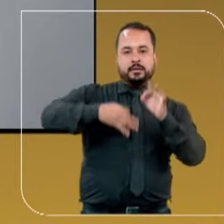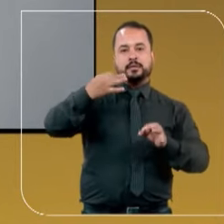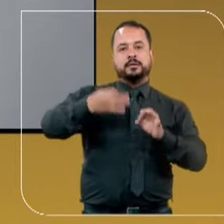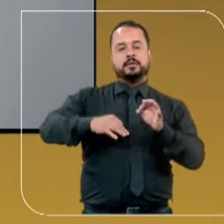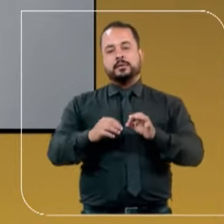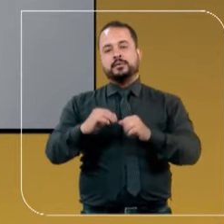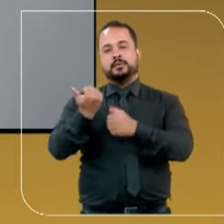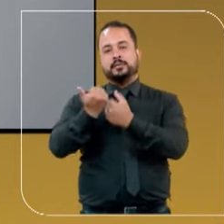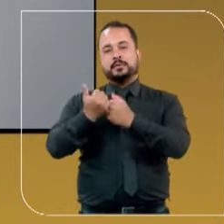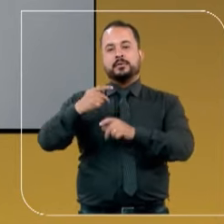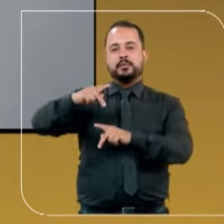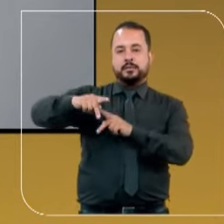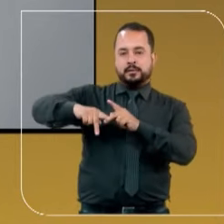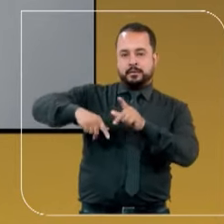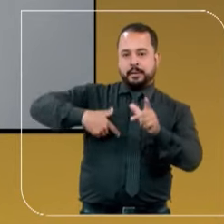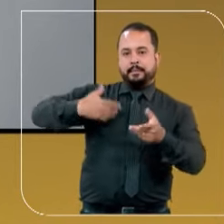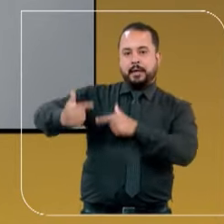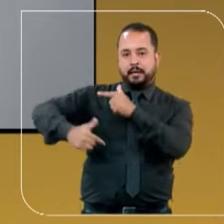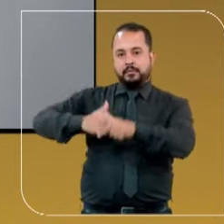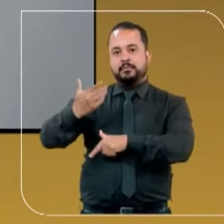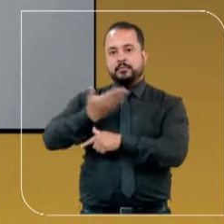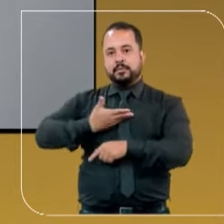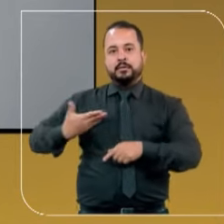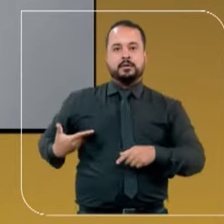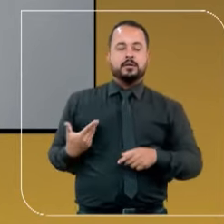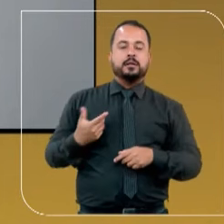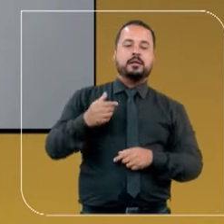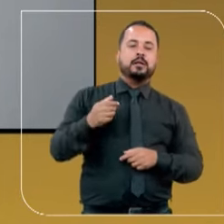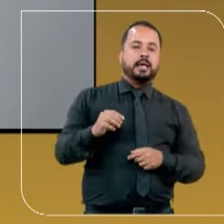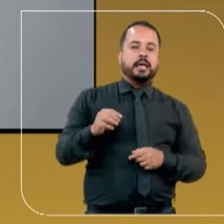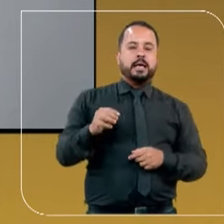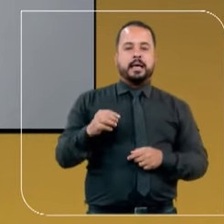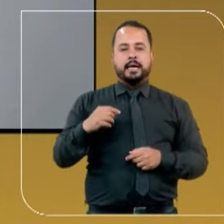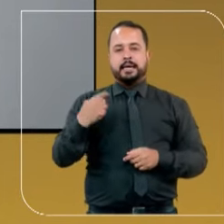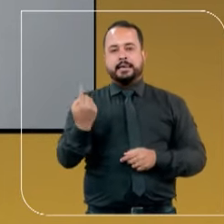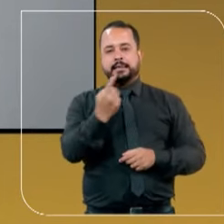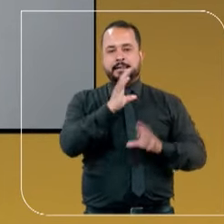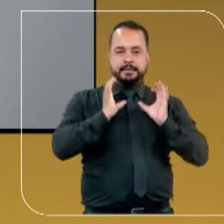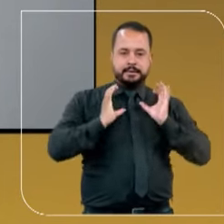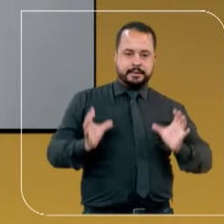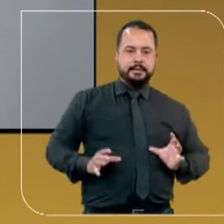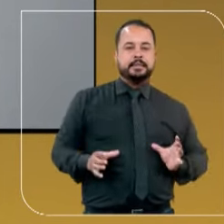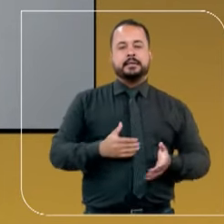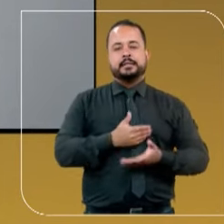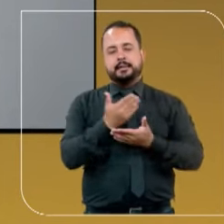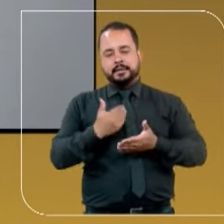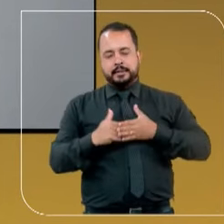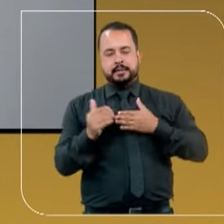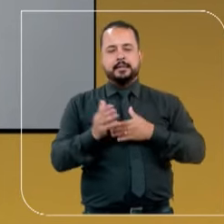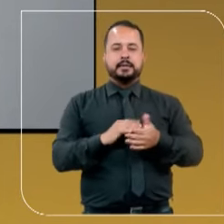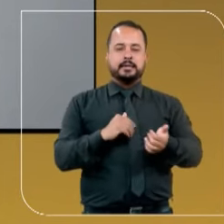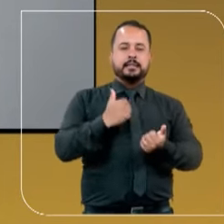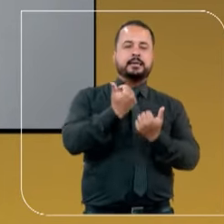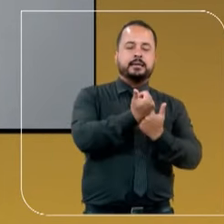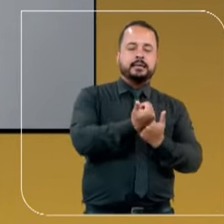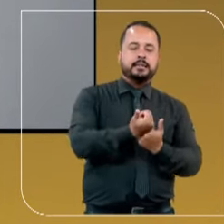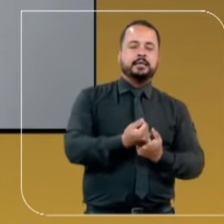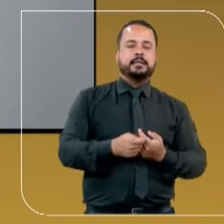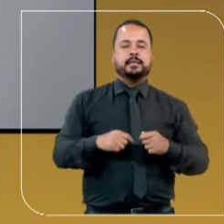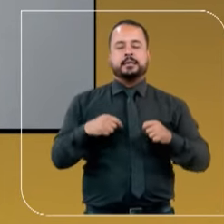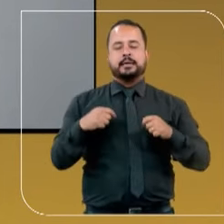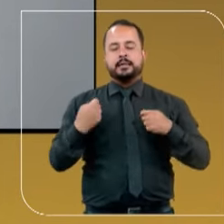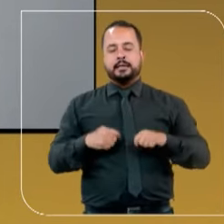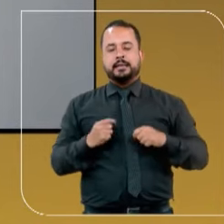público que deve ser ofertado a cada cidadão brasileiro com eficiência, característica que somente será efetivada se,